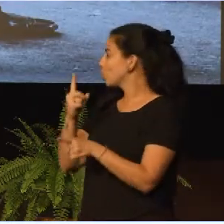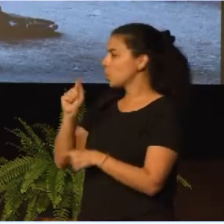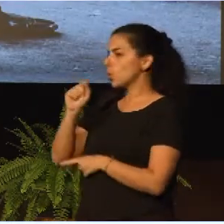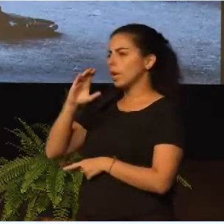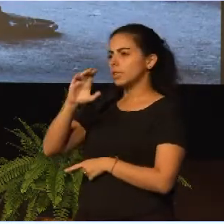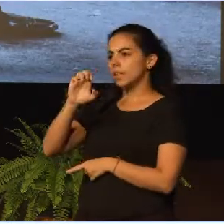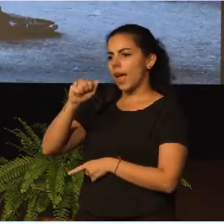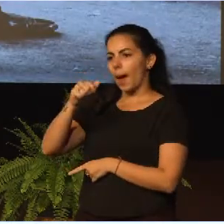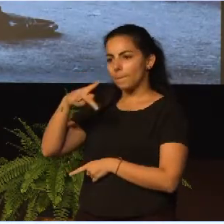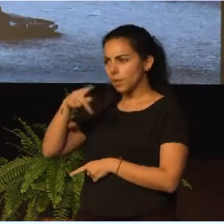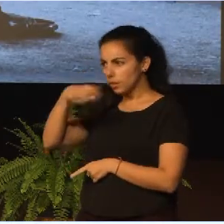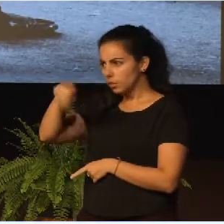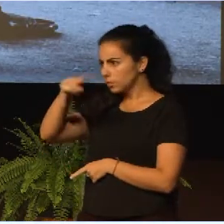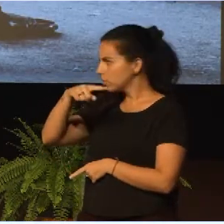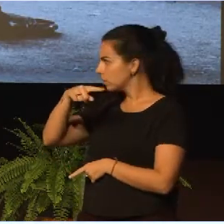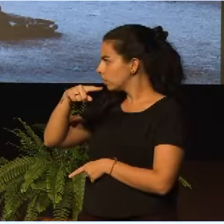Alguém